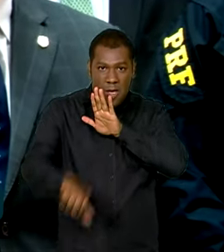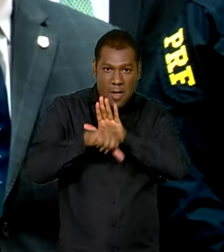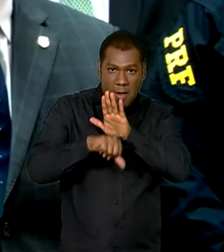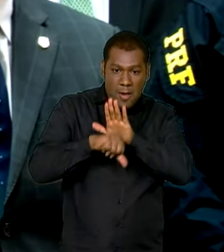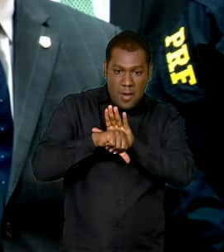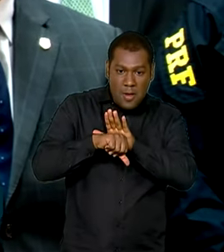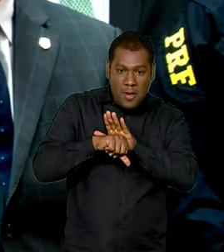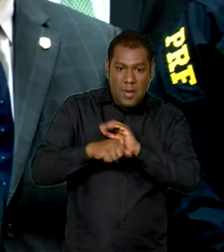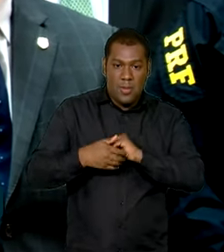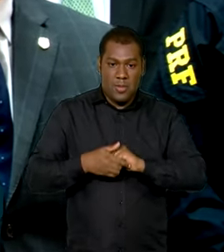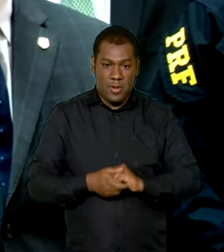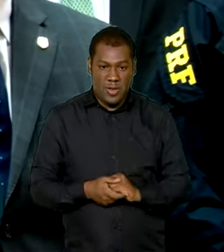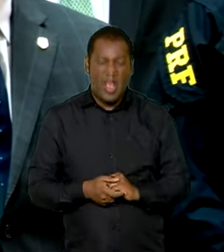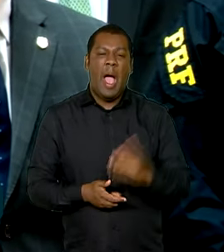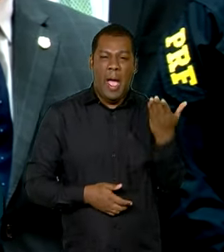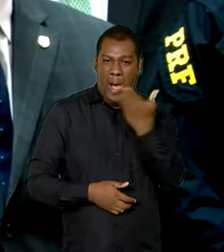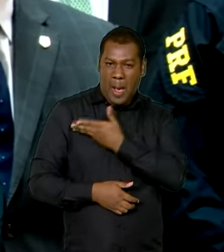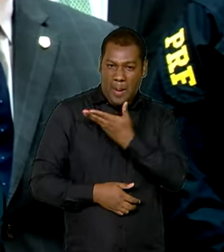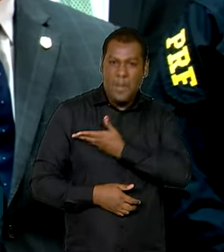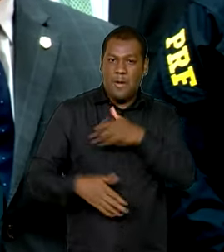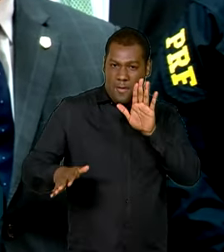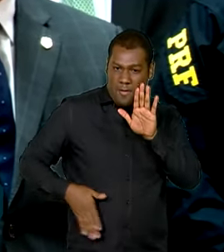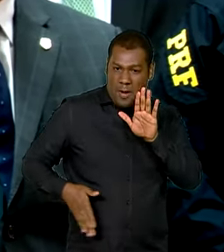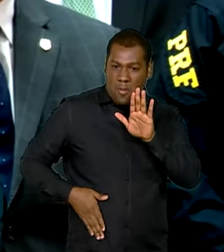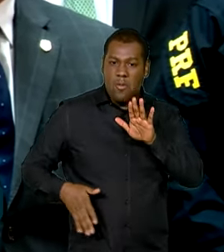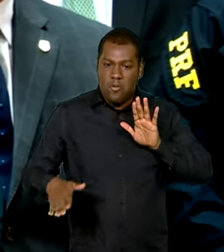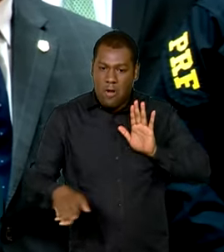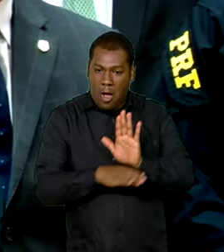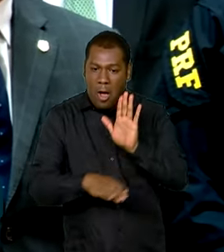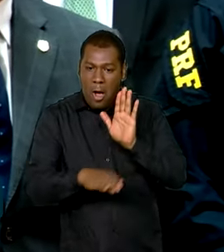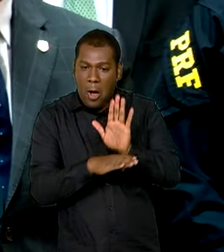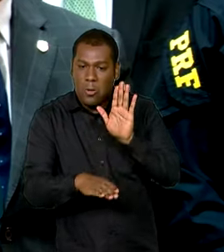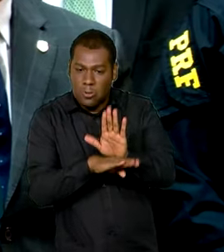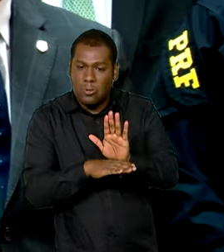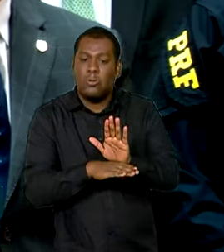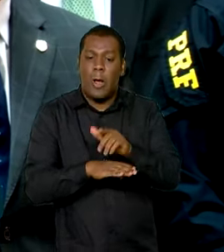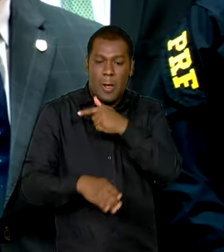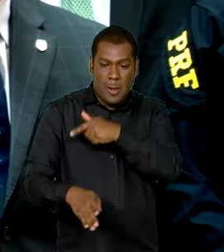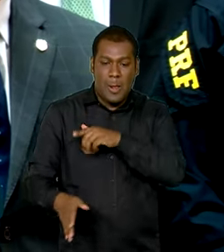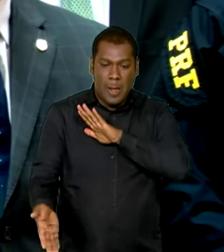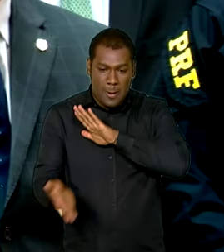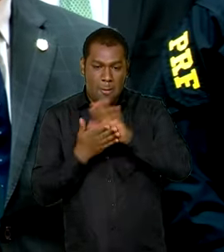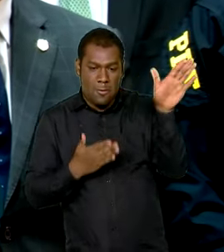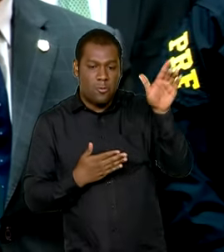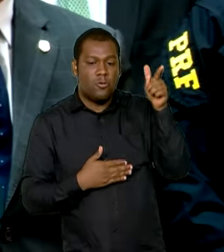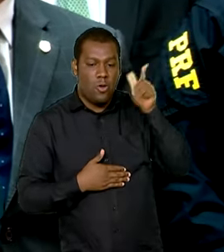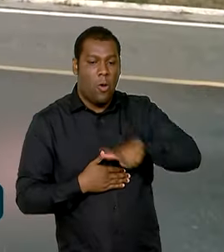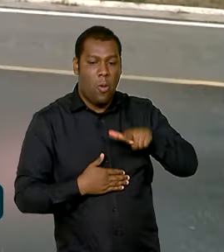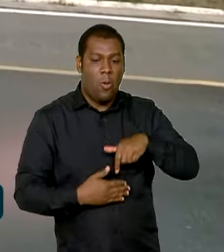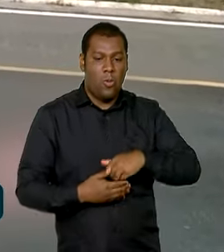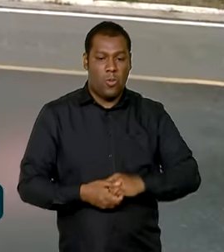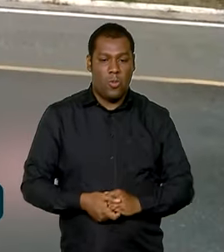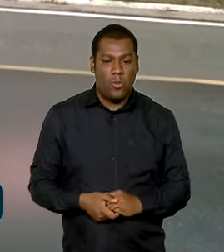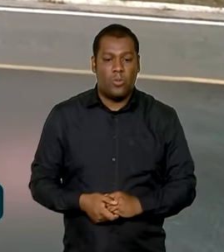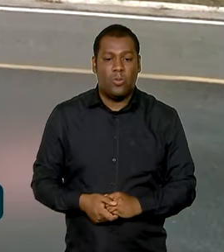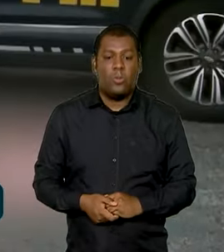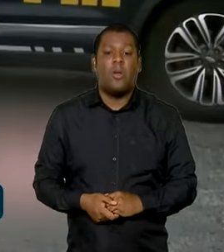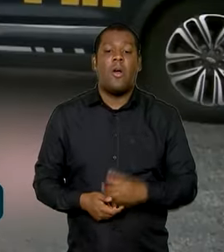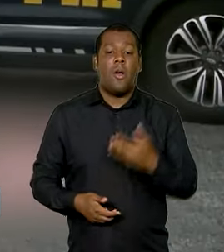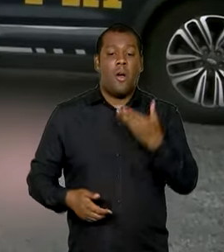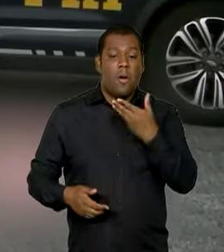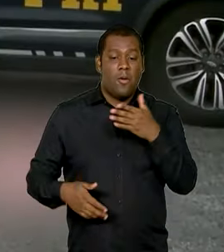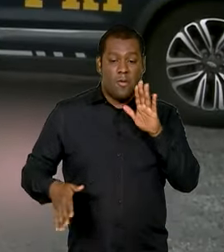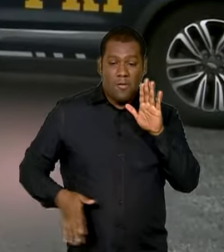auxílio de seus comparsas e das organizações criminosas às quais eles pertenciam os criminosos